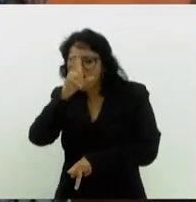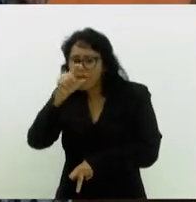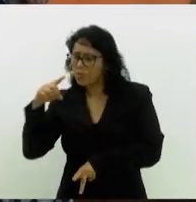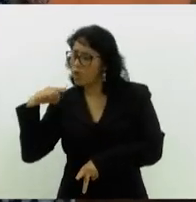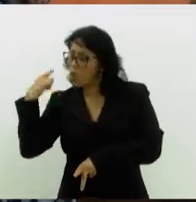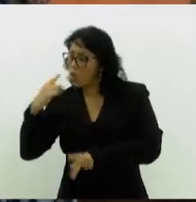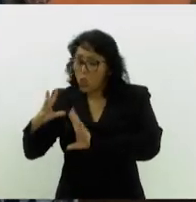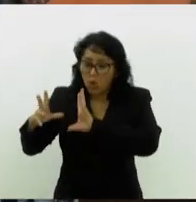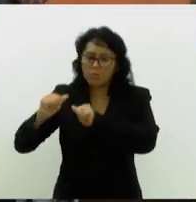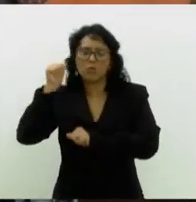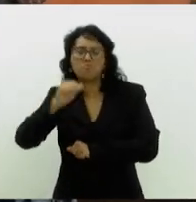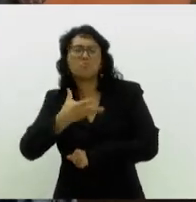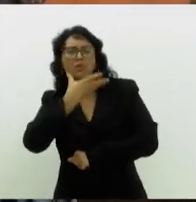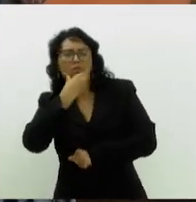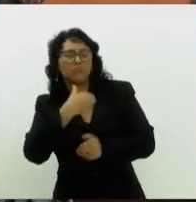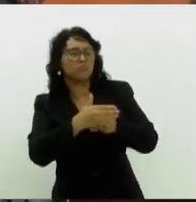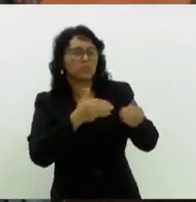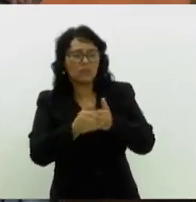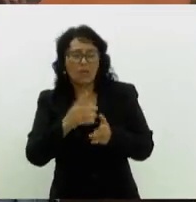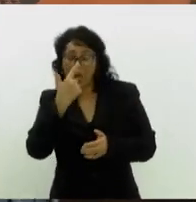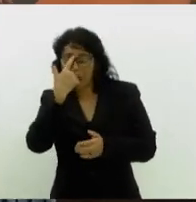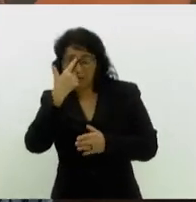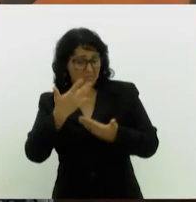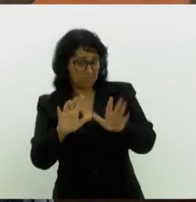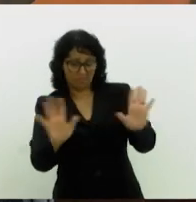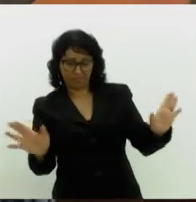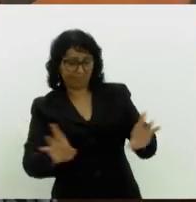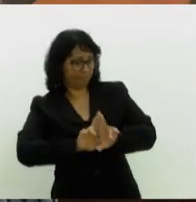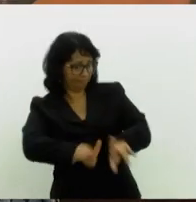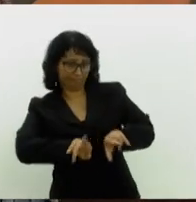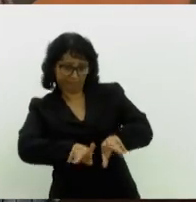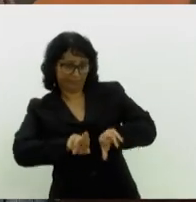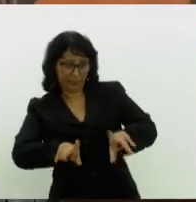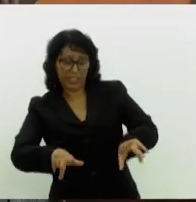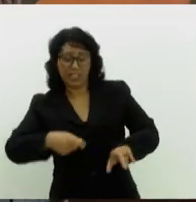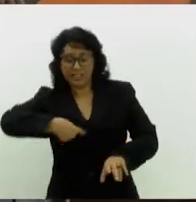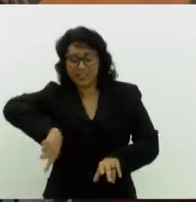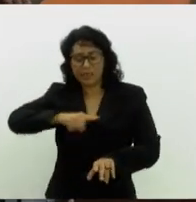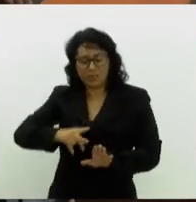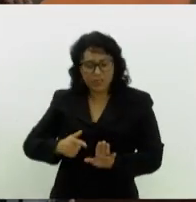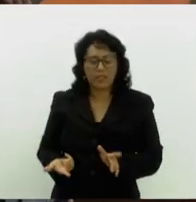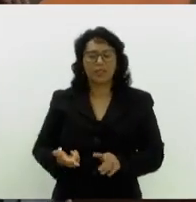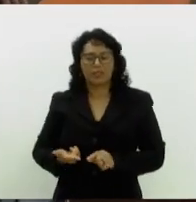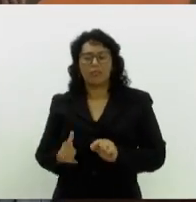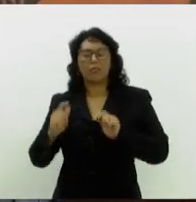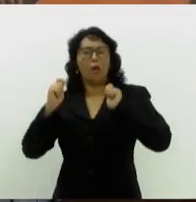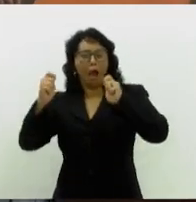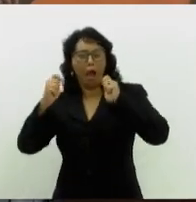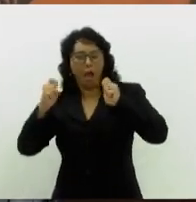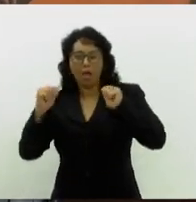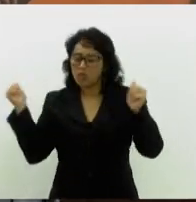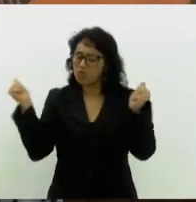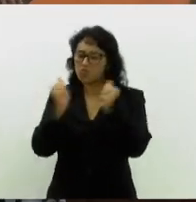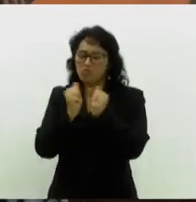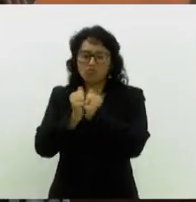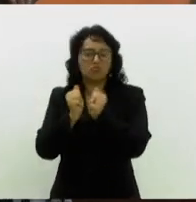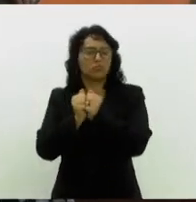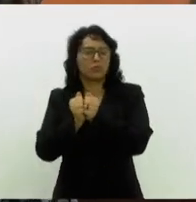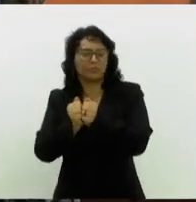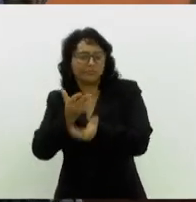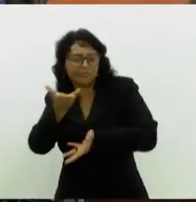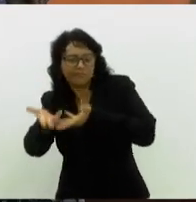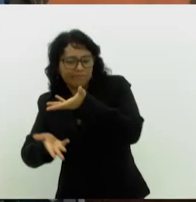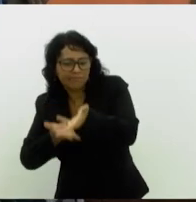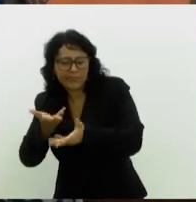gente dizer que defende professor que defende a polícia que defende a saúde que defende isso que defende aquilo e deixar as